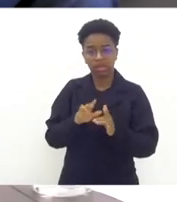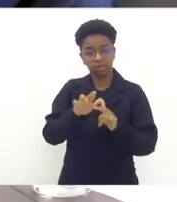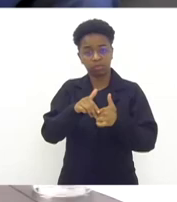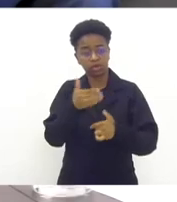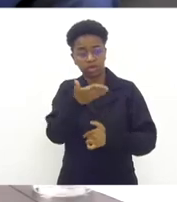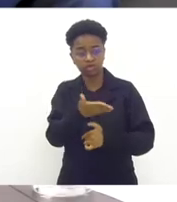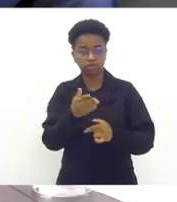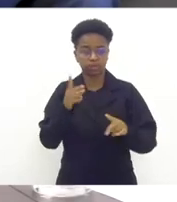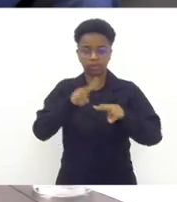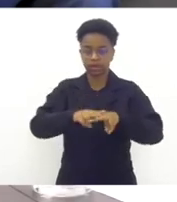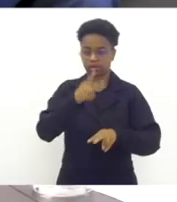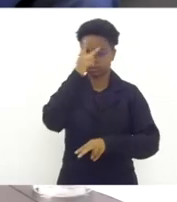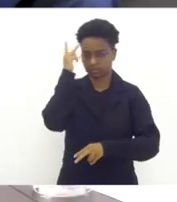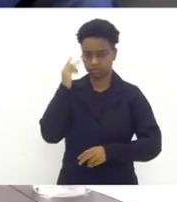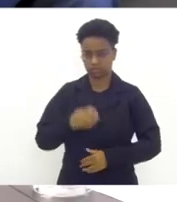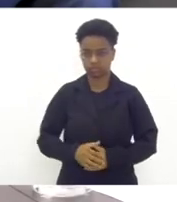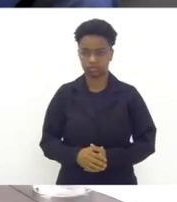alguém.